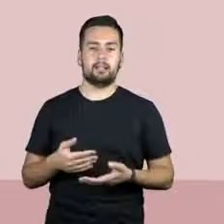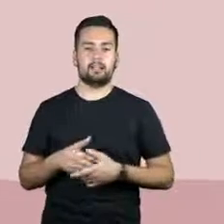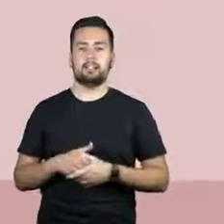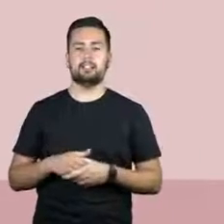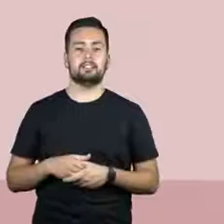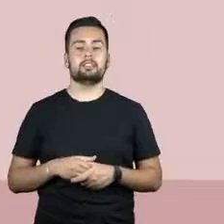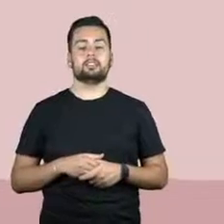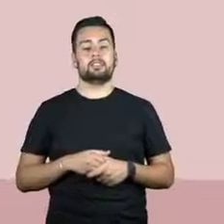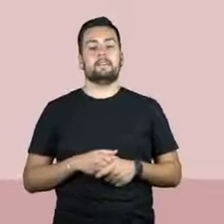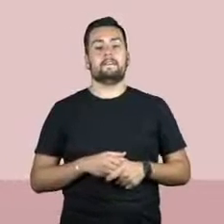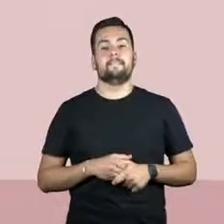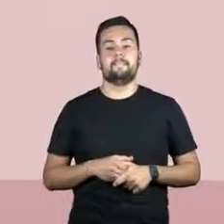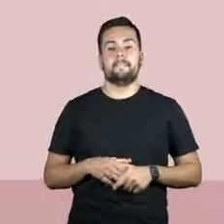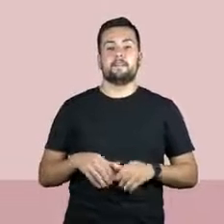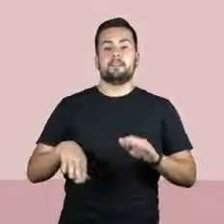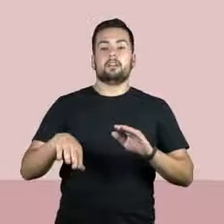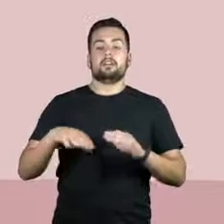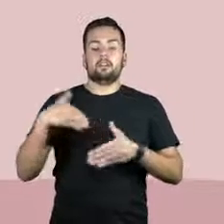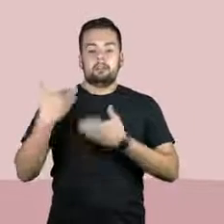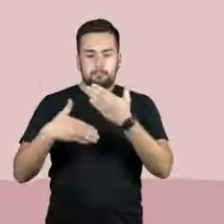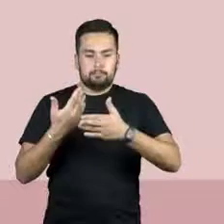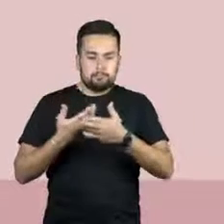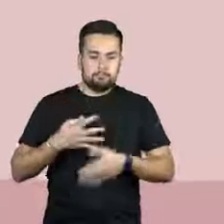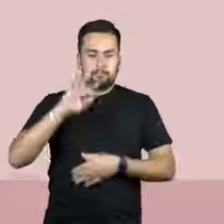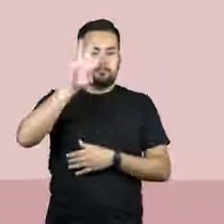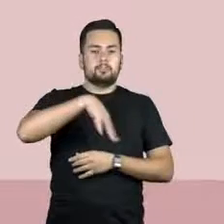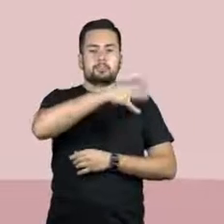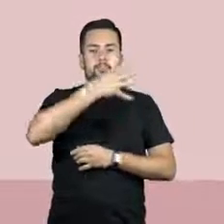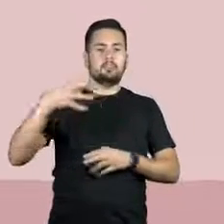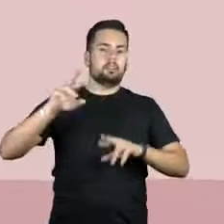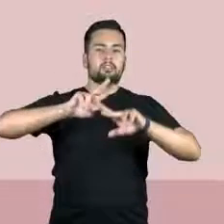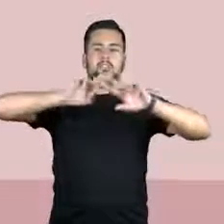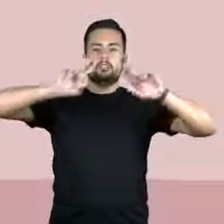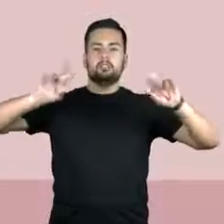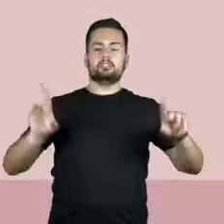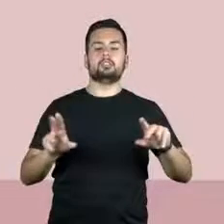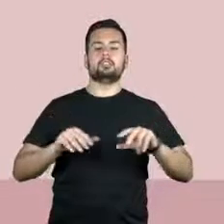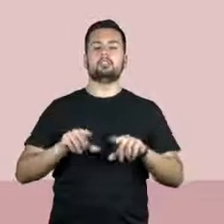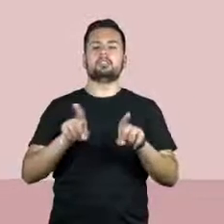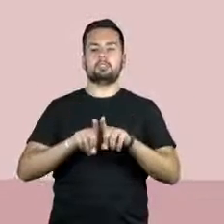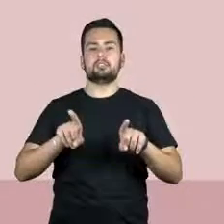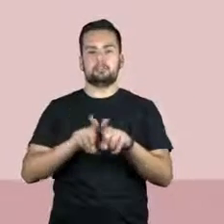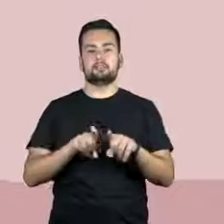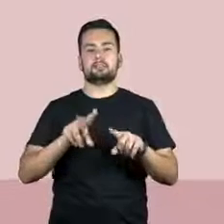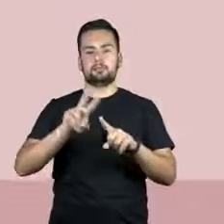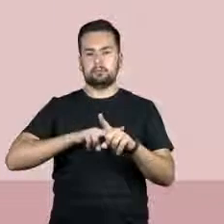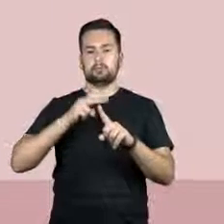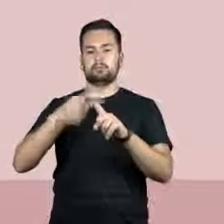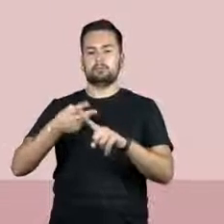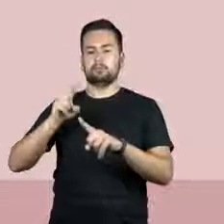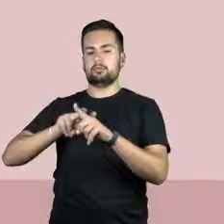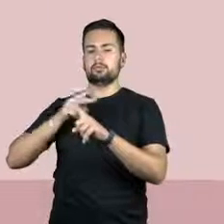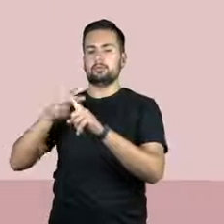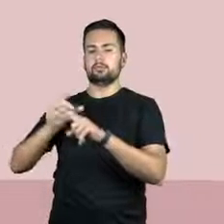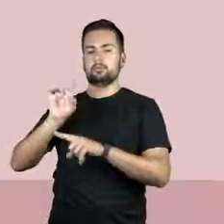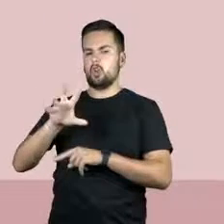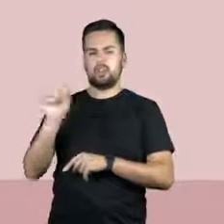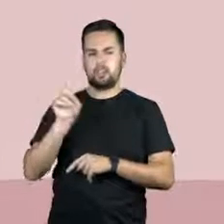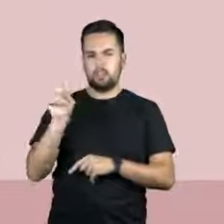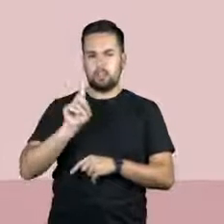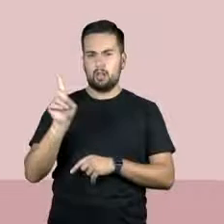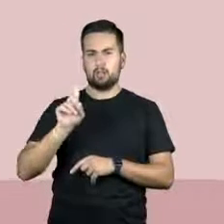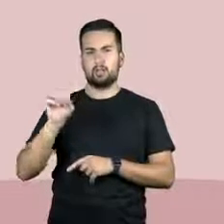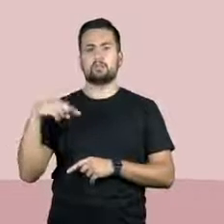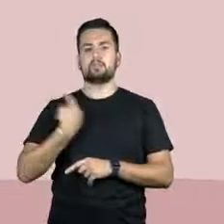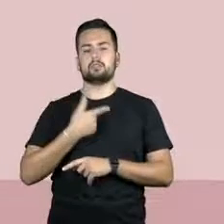calcular esse processo de várias tabelas, né? E rodar várias vezes o cálculo múltiplas vezes. Tá? E não é só isso. Né?